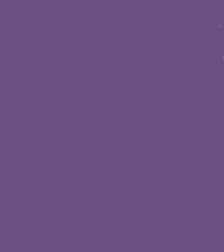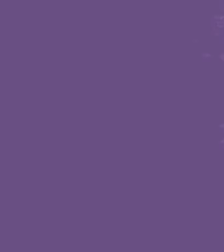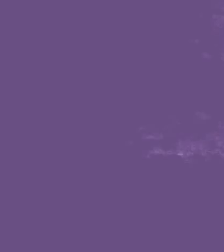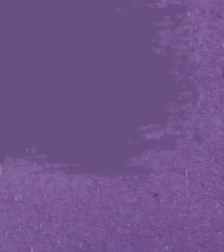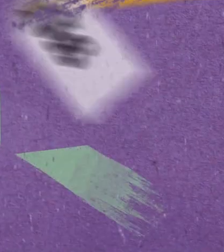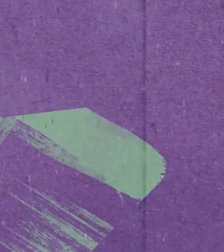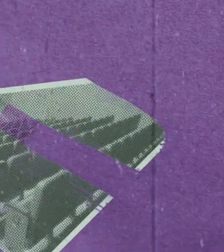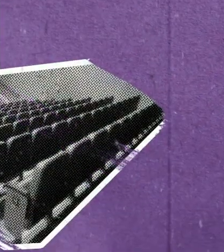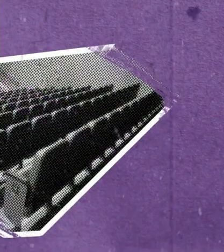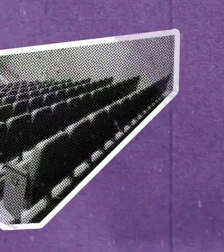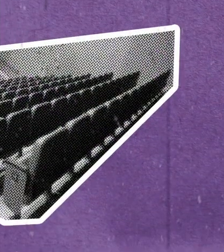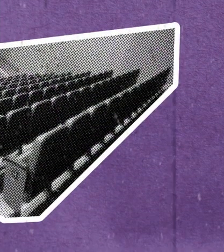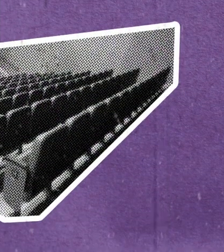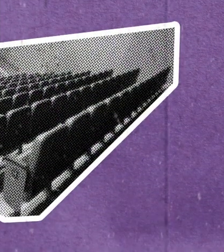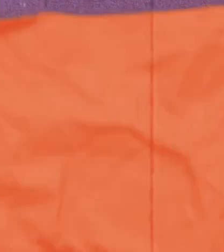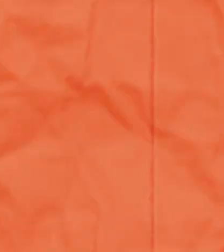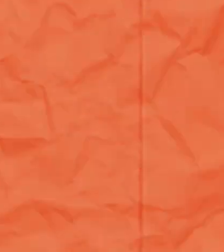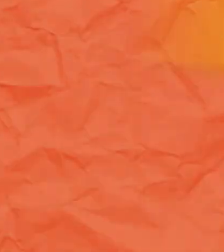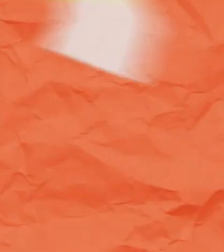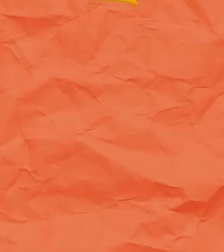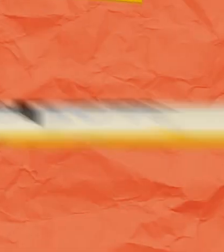Aranha.